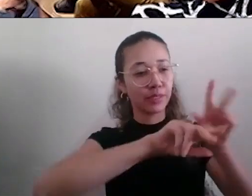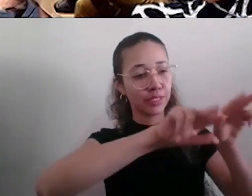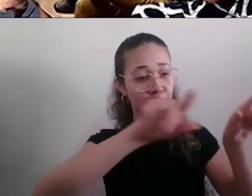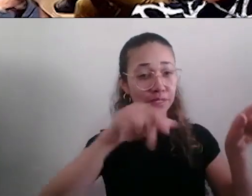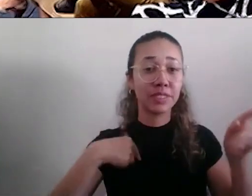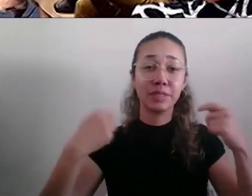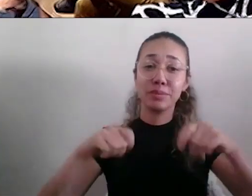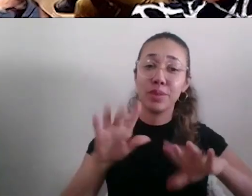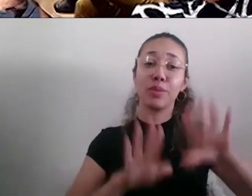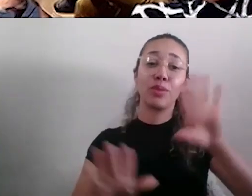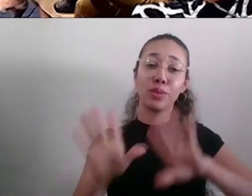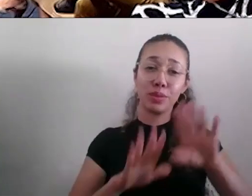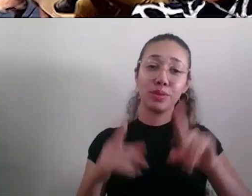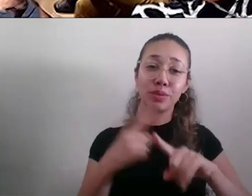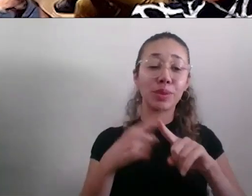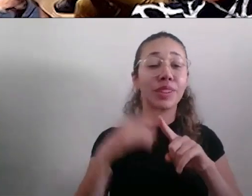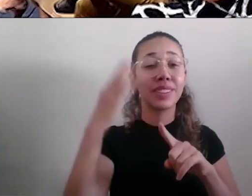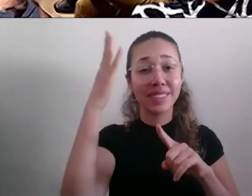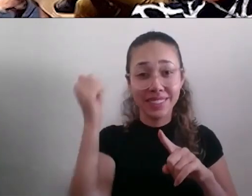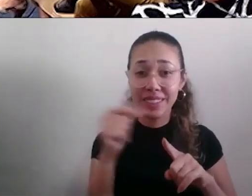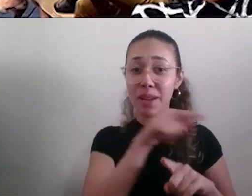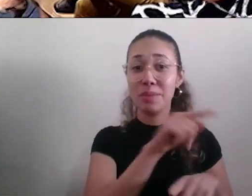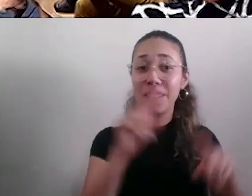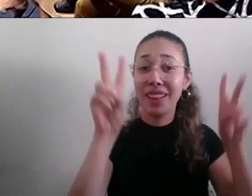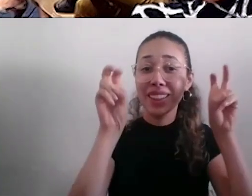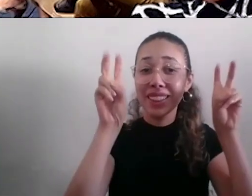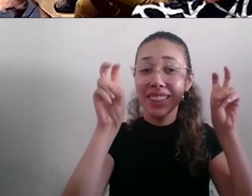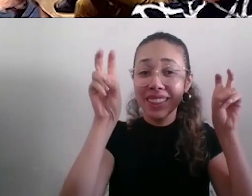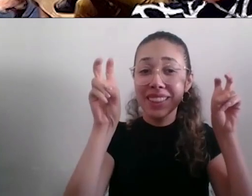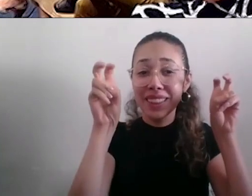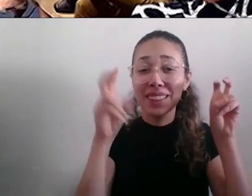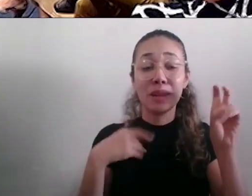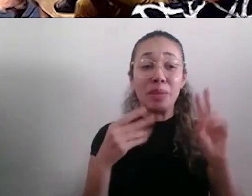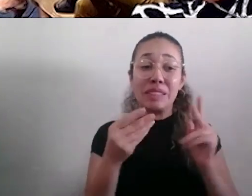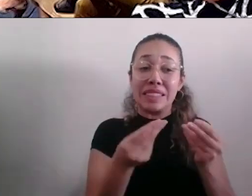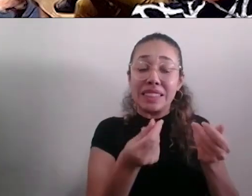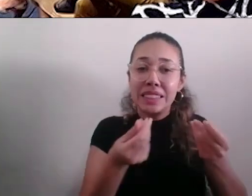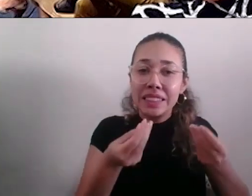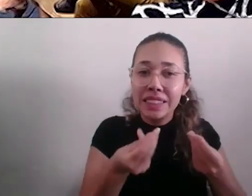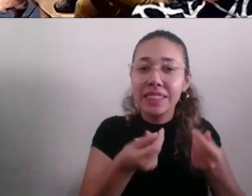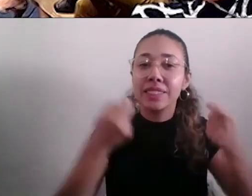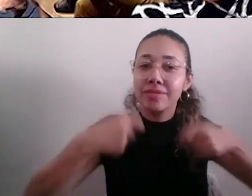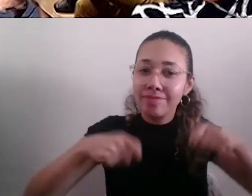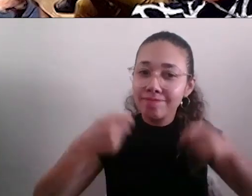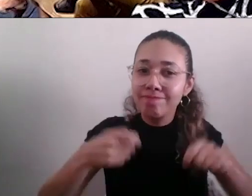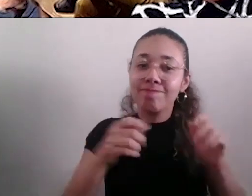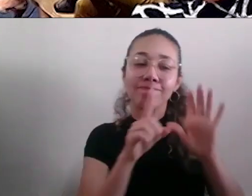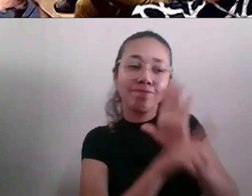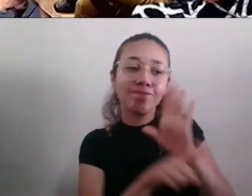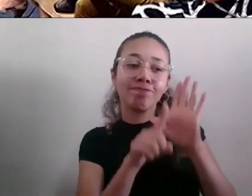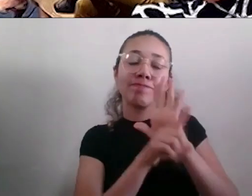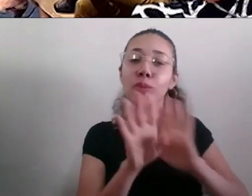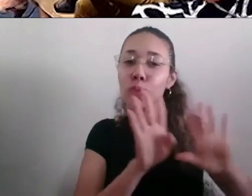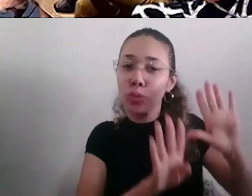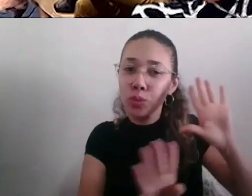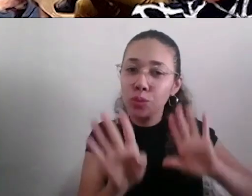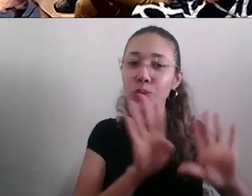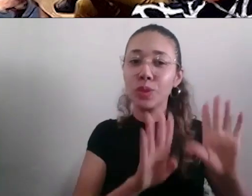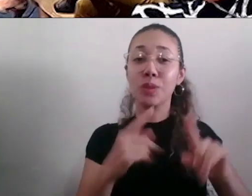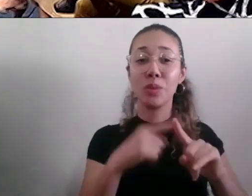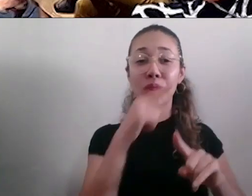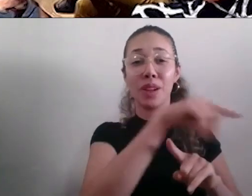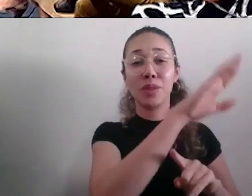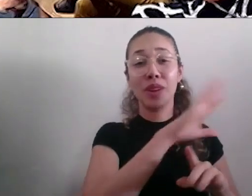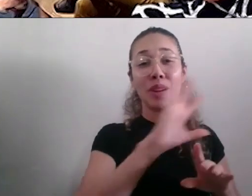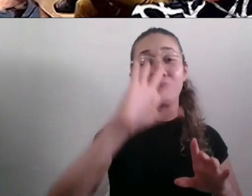porque a gente sabia que a gente estava lidando com questões muito, muito delicadas, e a gente estava entrevistando pessoas que eram vítimas, que eram ofensores,